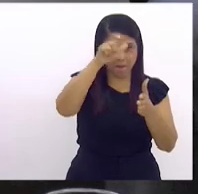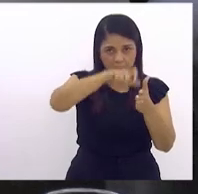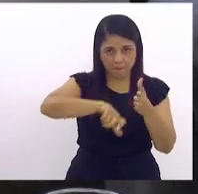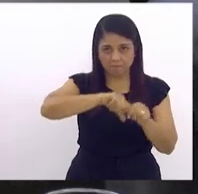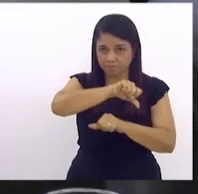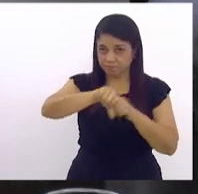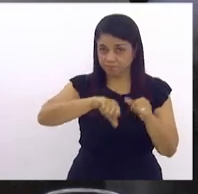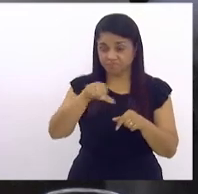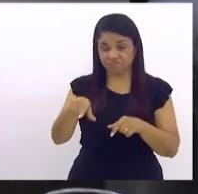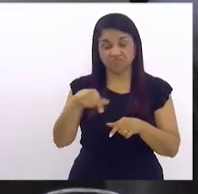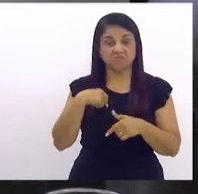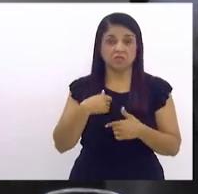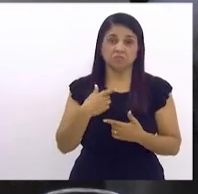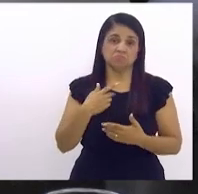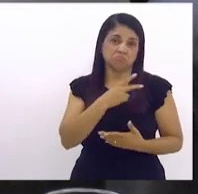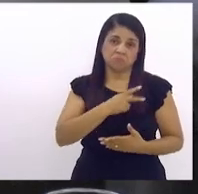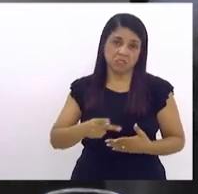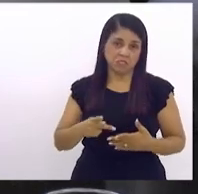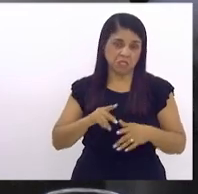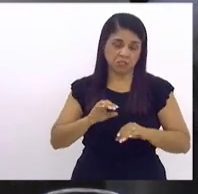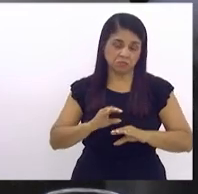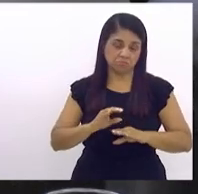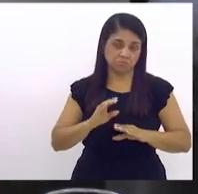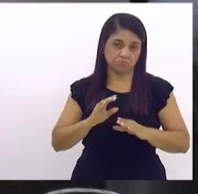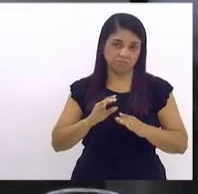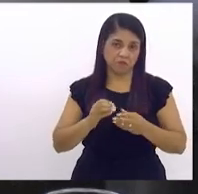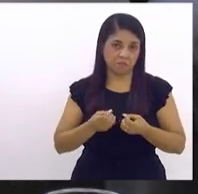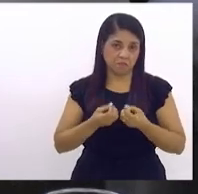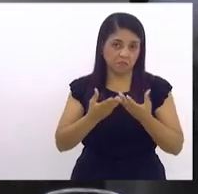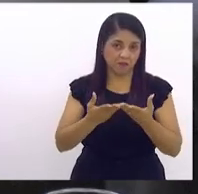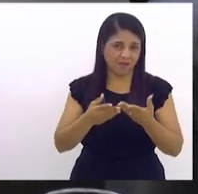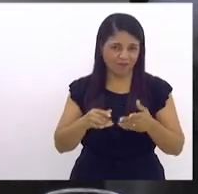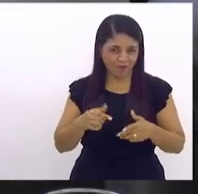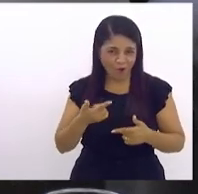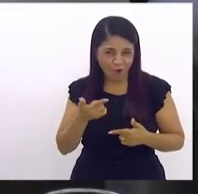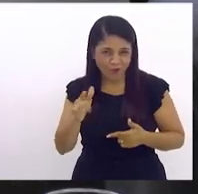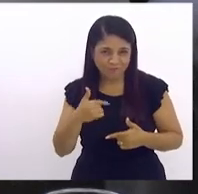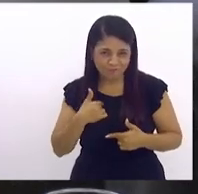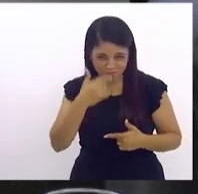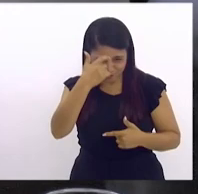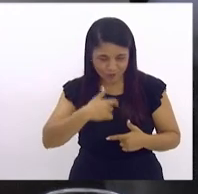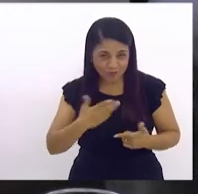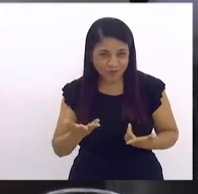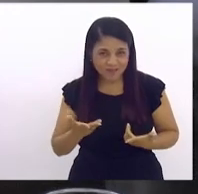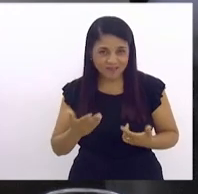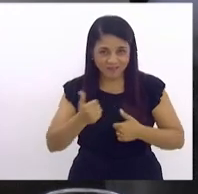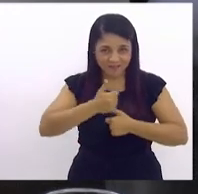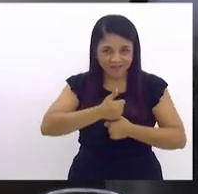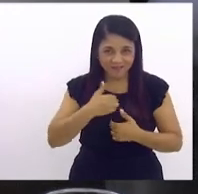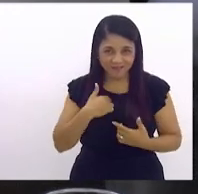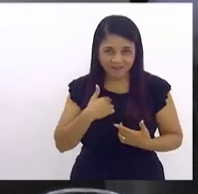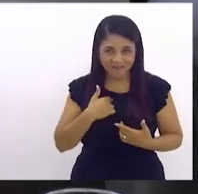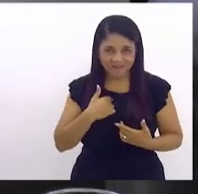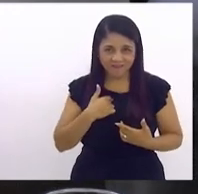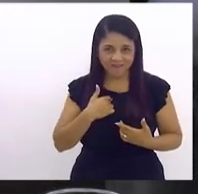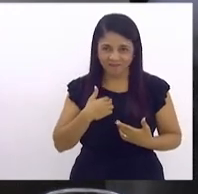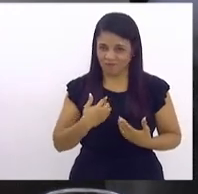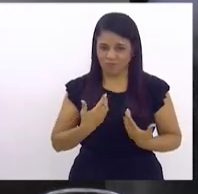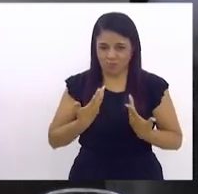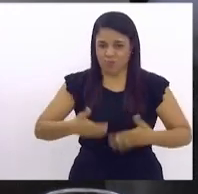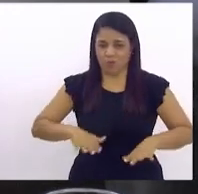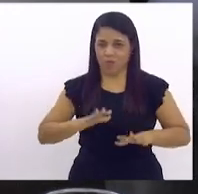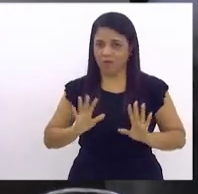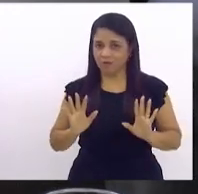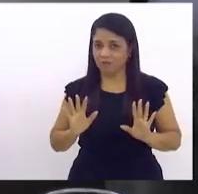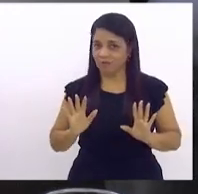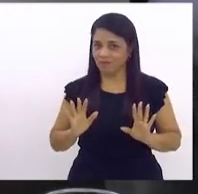ele não vai ser mais presidente da Câmara, eu não vou dar esse legado para quem vai me suceder, seja quem for, que é, de fato, um